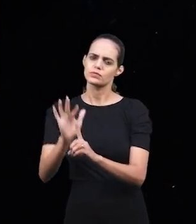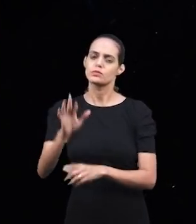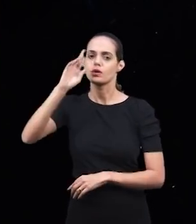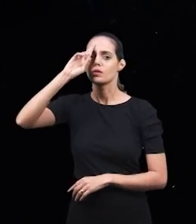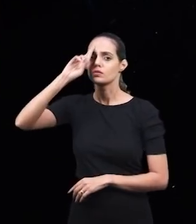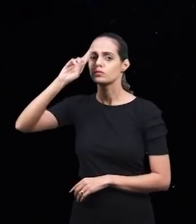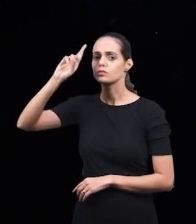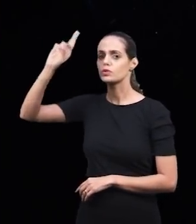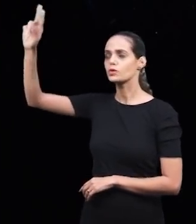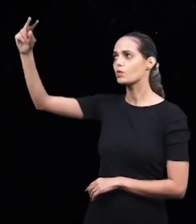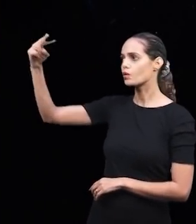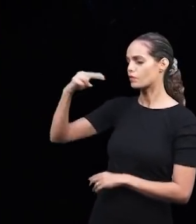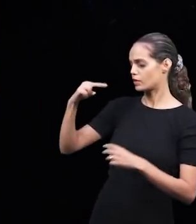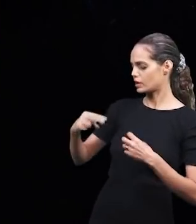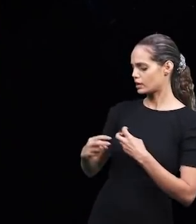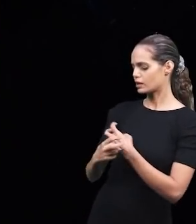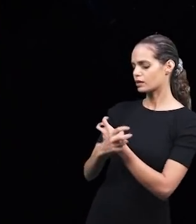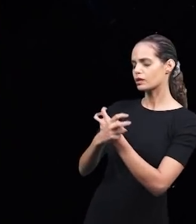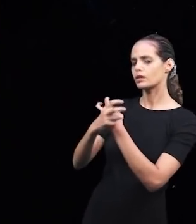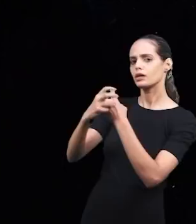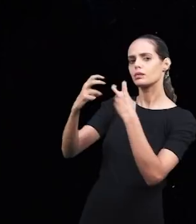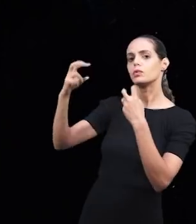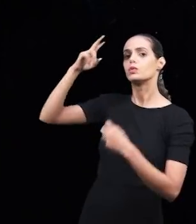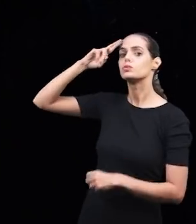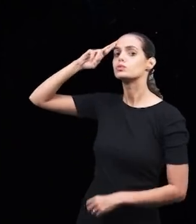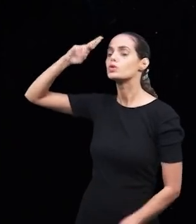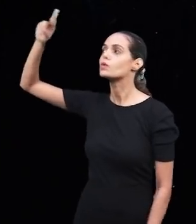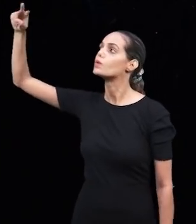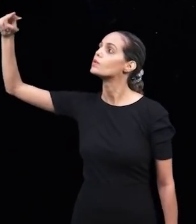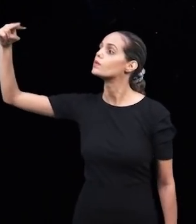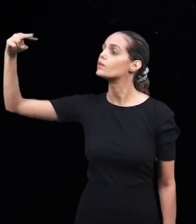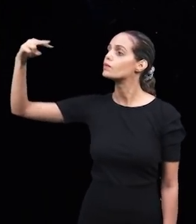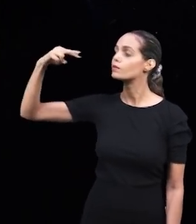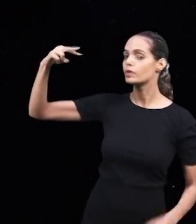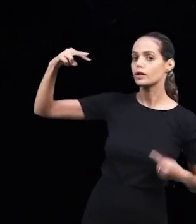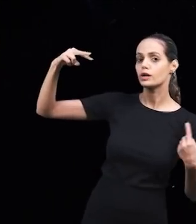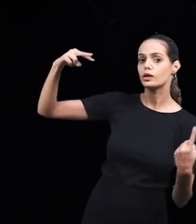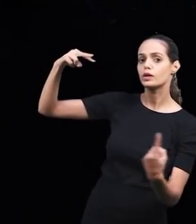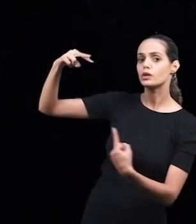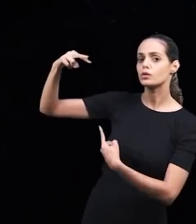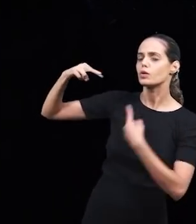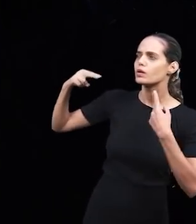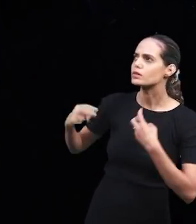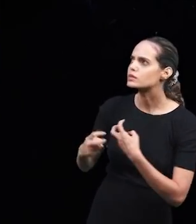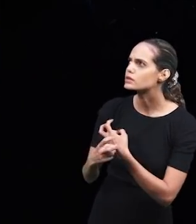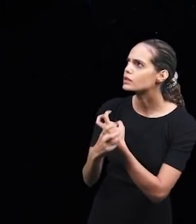ele inclinará seus ouvidos para nos escutar.